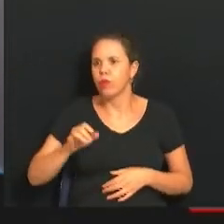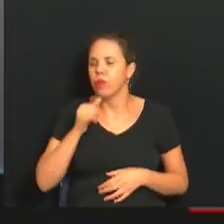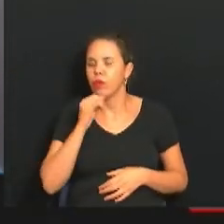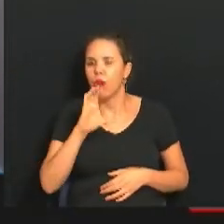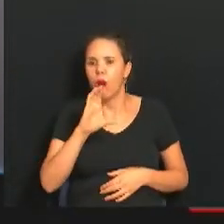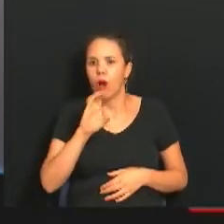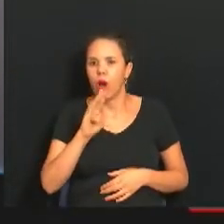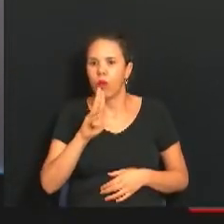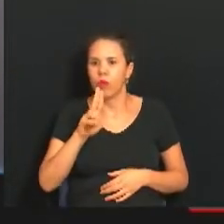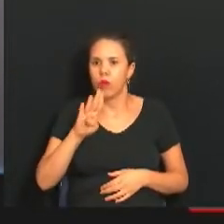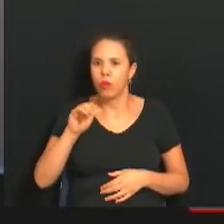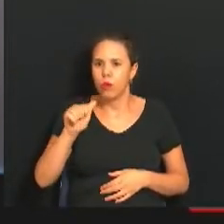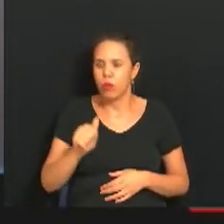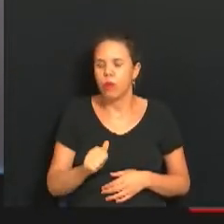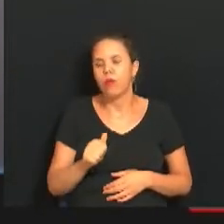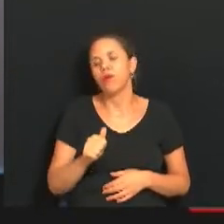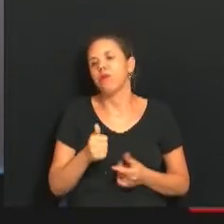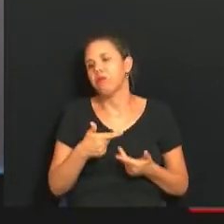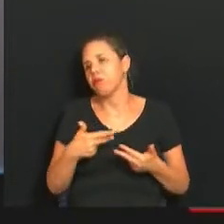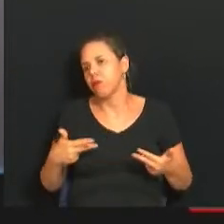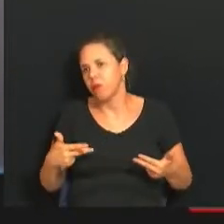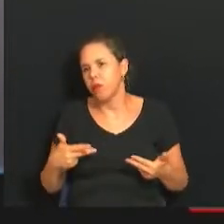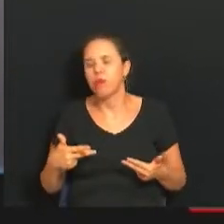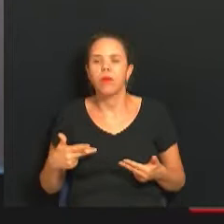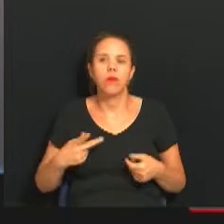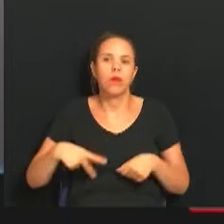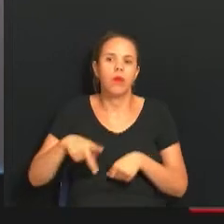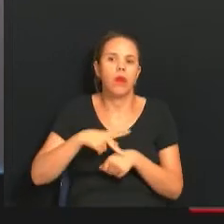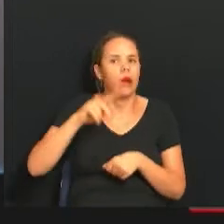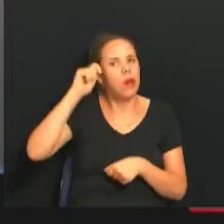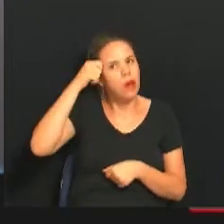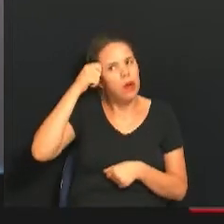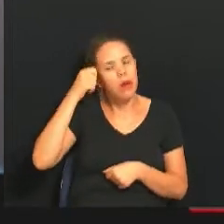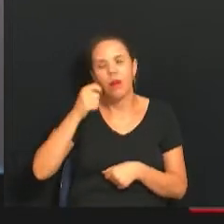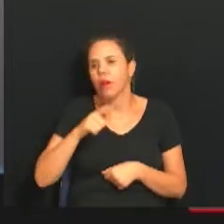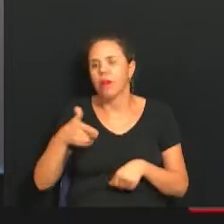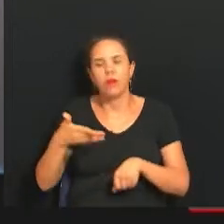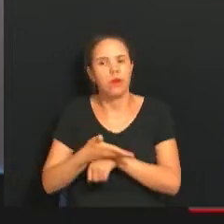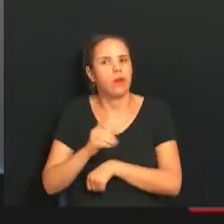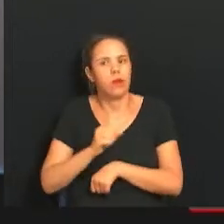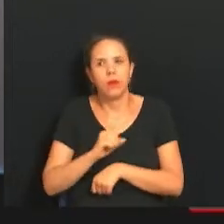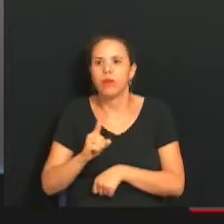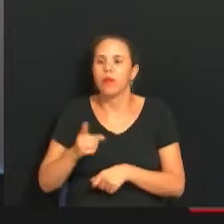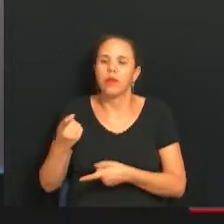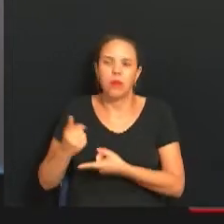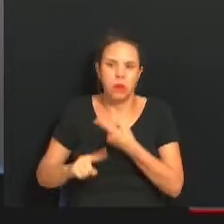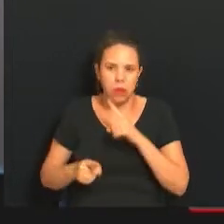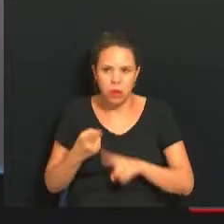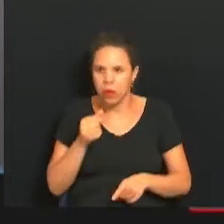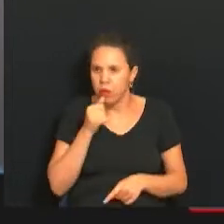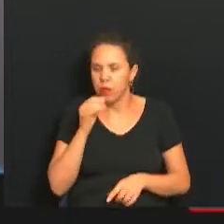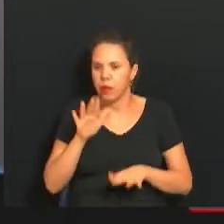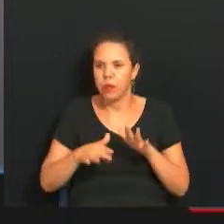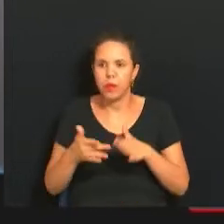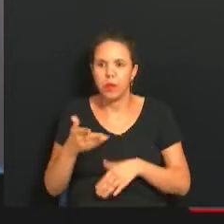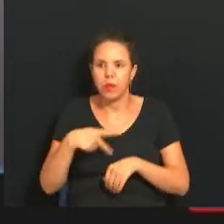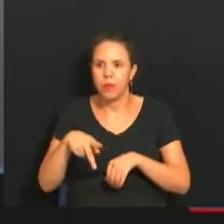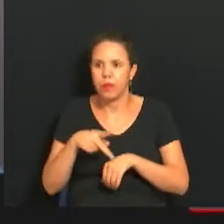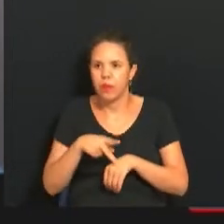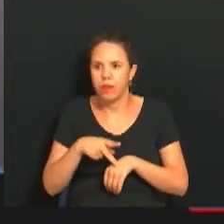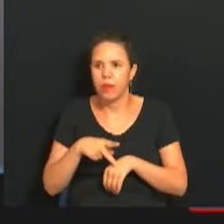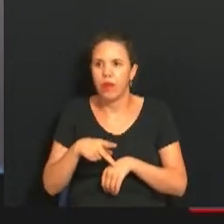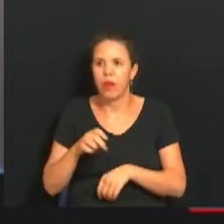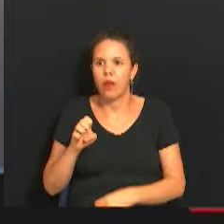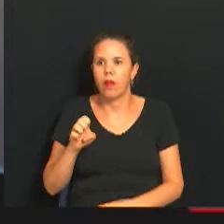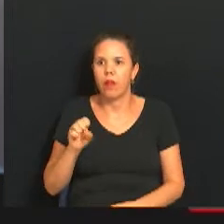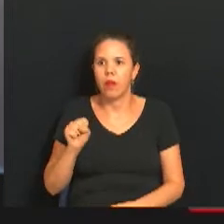ou Angola, que estavam na América Latina e na África, não faziam parte do Pacto de Varsóvia, assim como países que não estavam no hemisfério norte